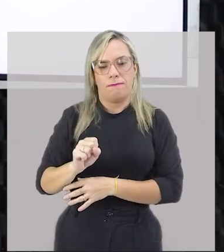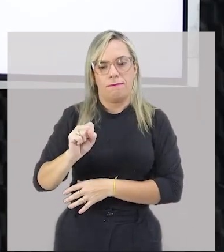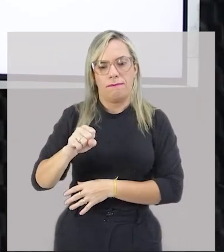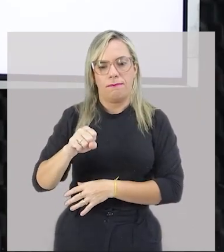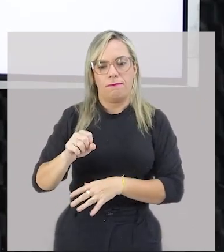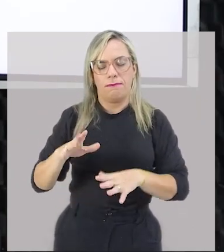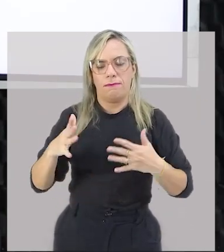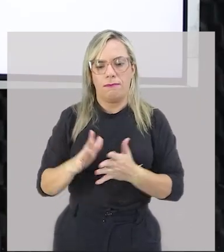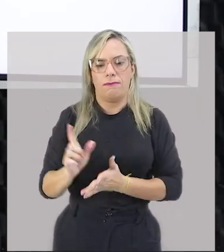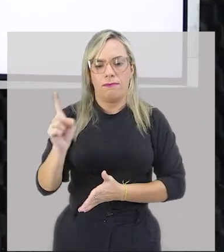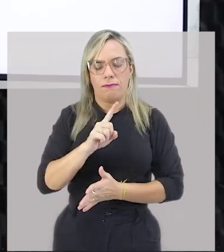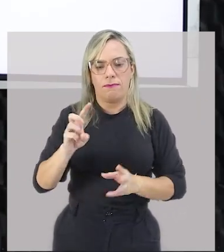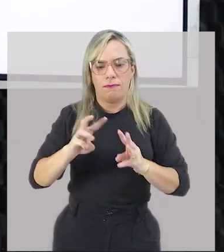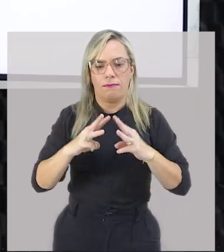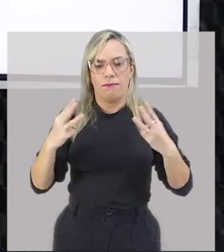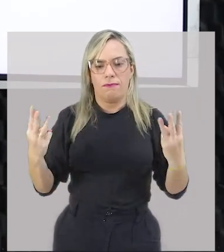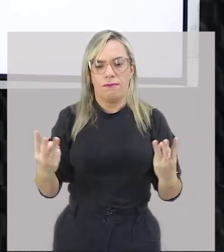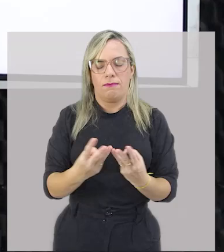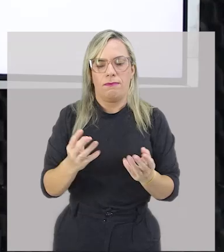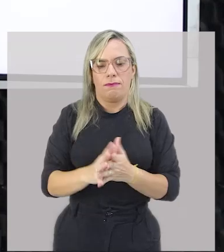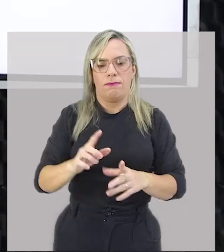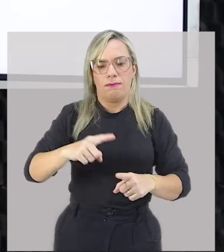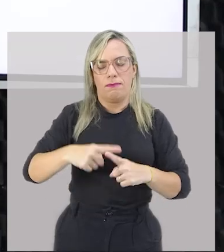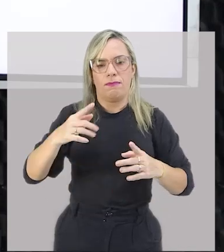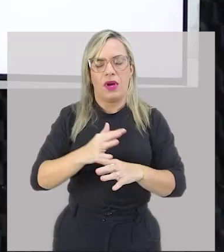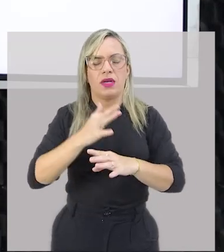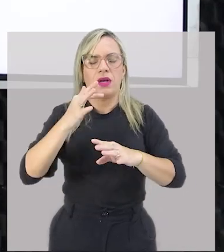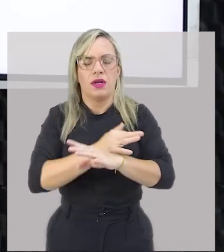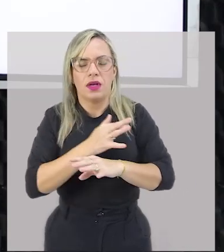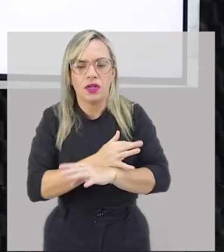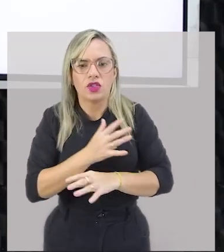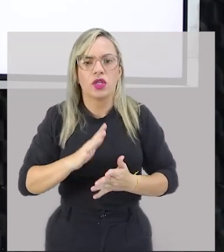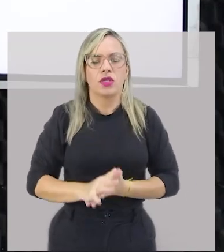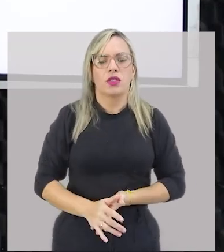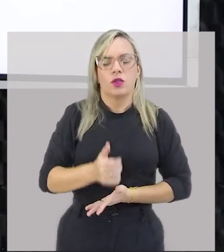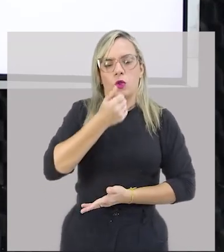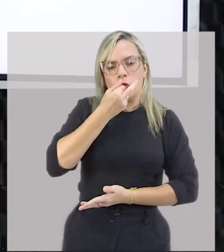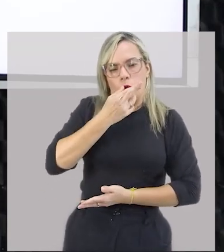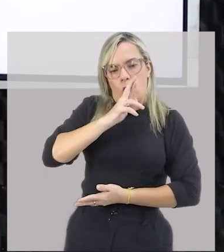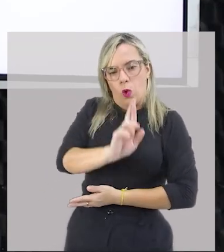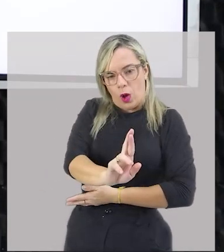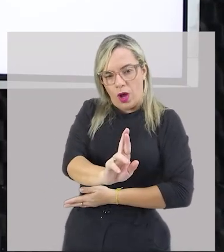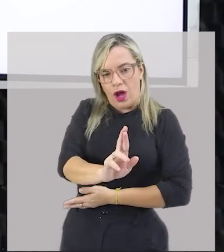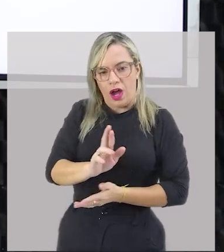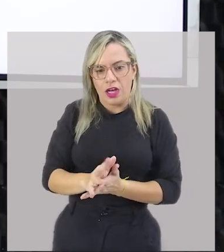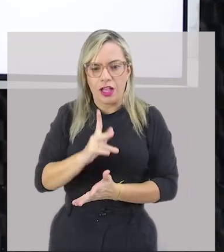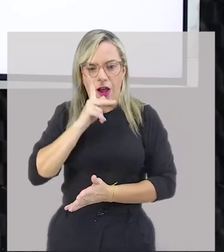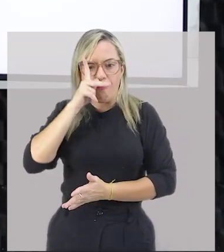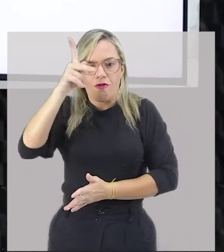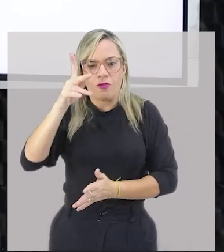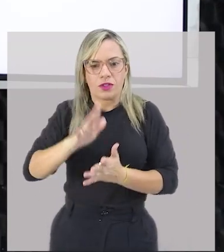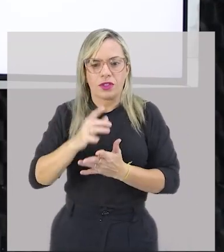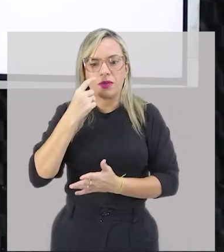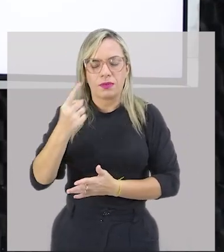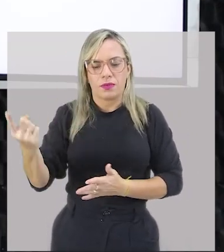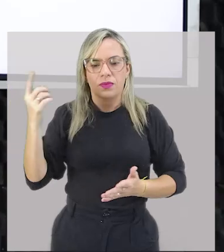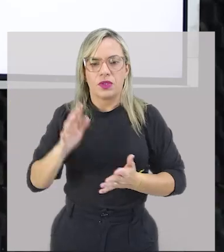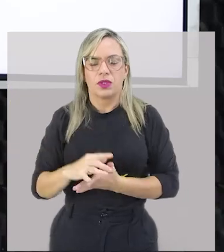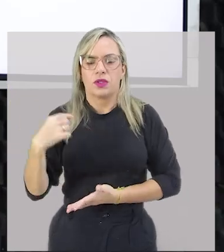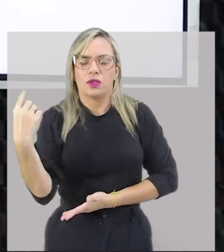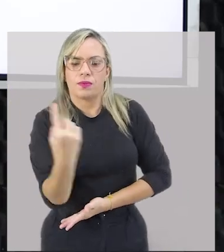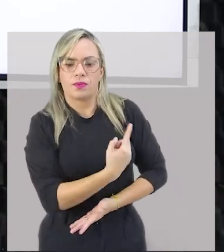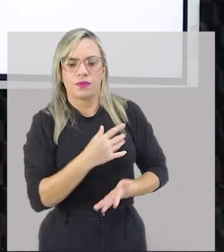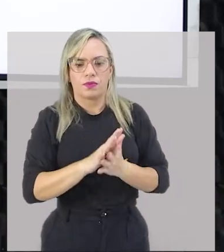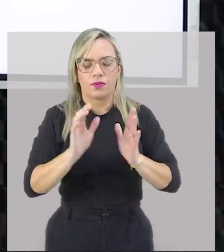gravidade. Não é a sua massa, mas a resistência do ar. Então ele pensou, se nós